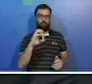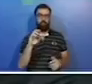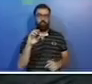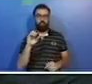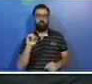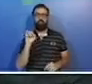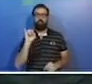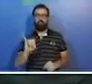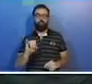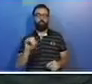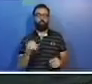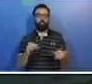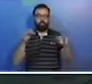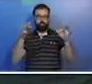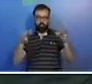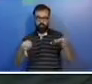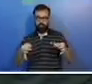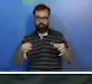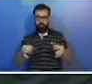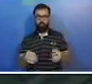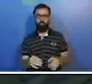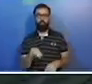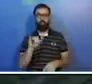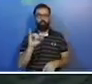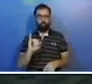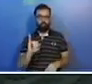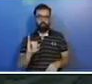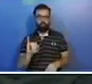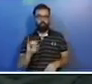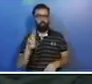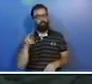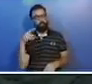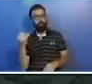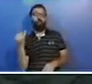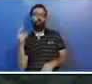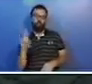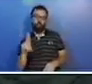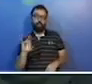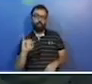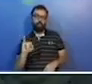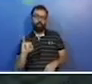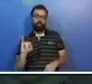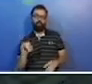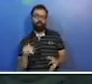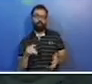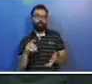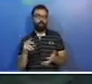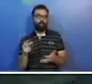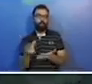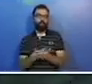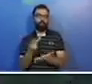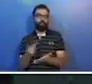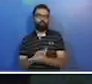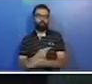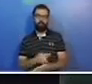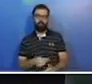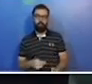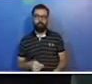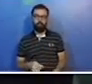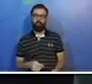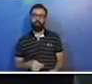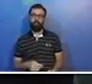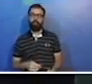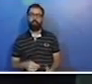incorretas. Vamos lá, isso vocês tiram de letra. Letra A. Na natureza, um ser vivo pode se alimentar